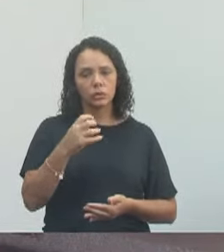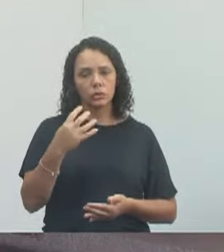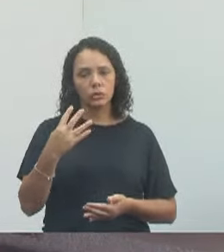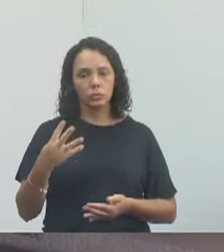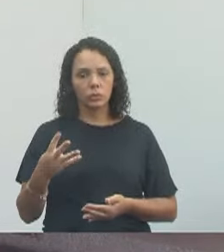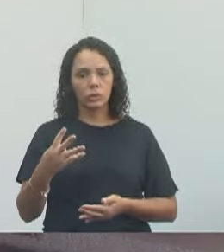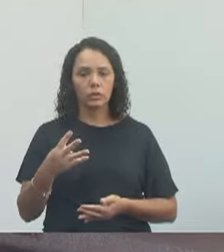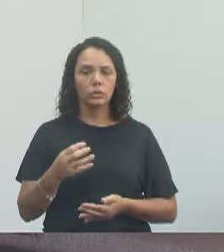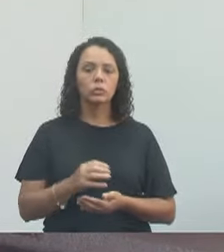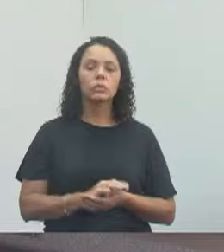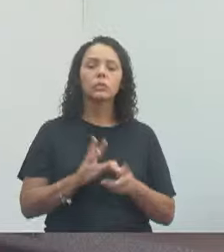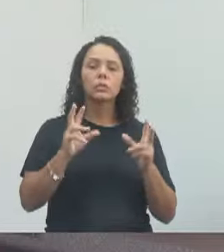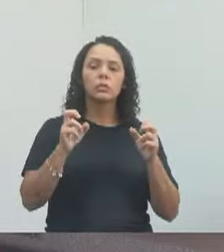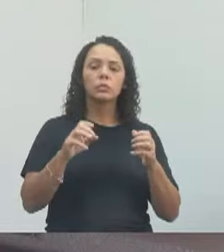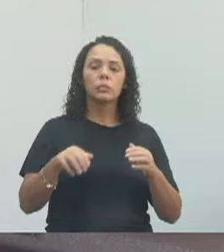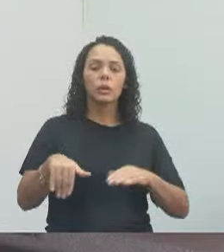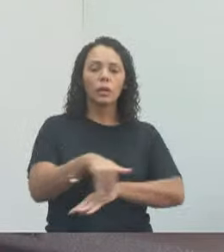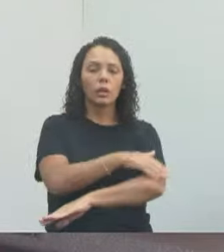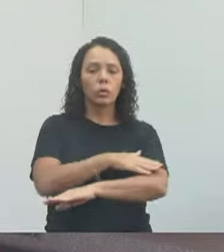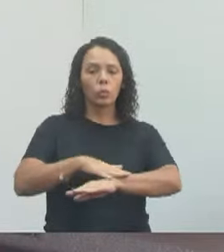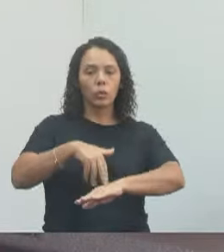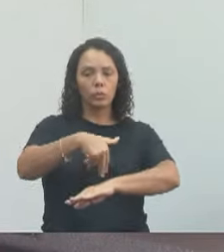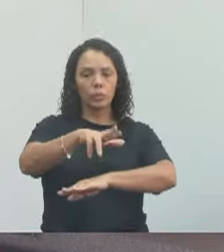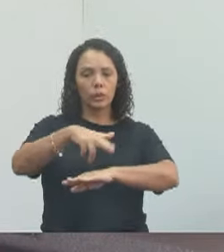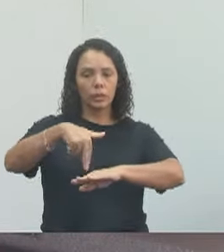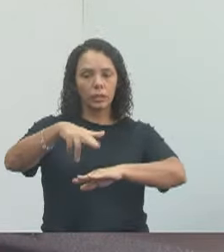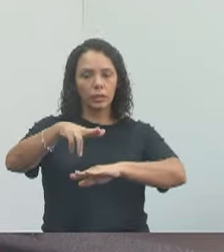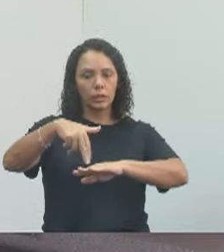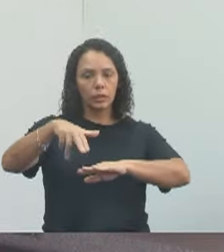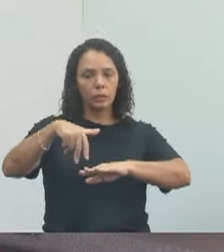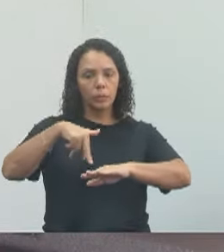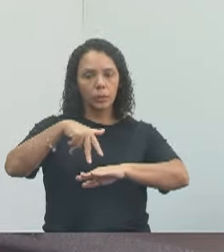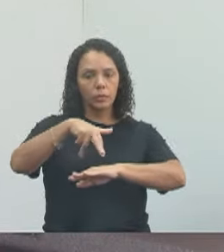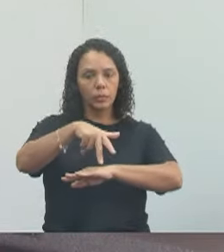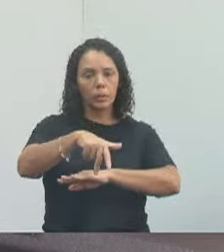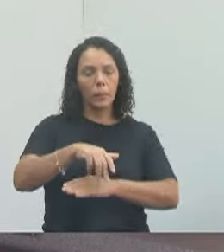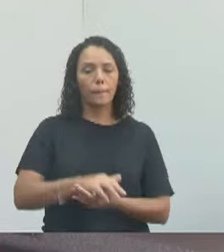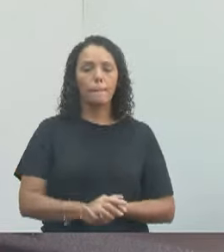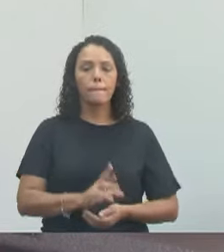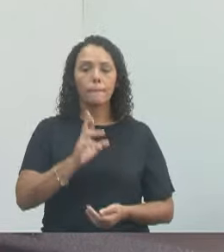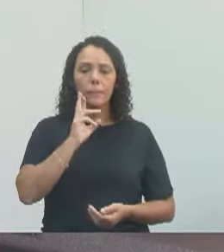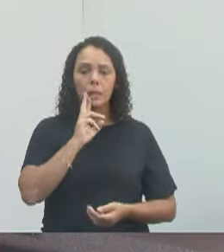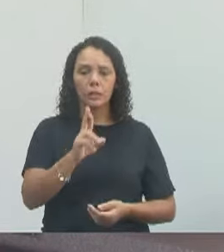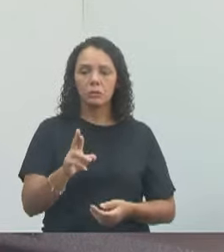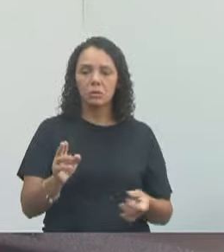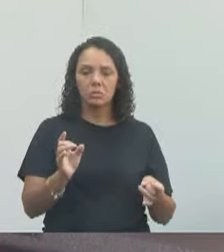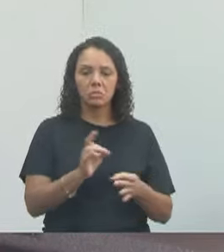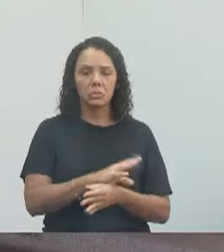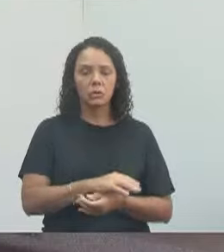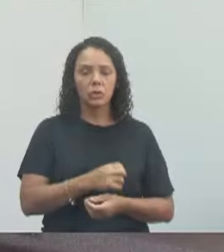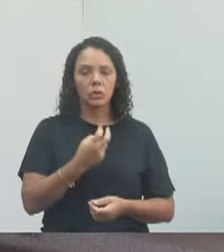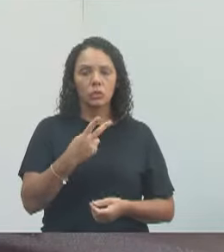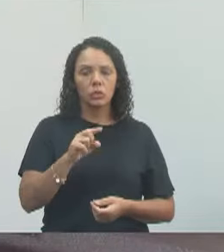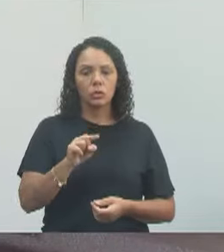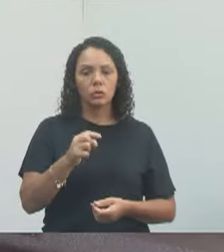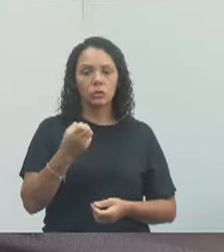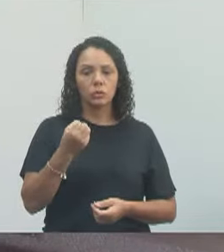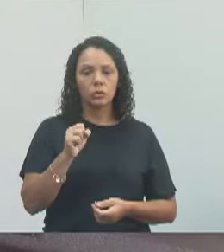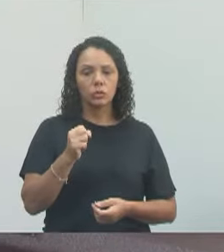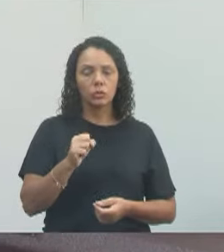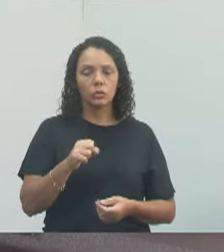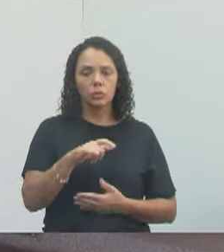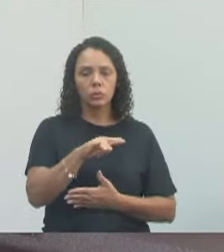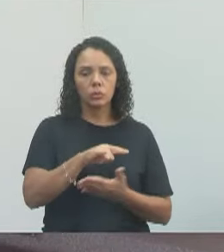de2022 faixa de pedestre resposta protocolo respondido e 2.8 protocolo